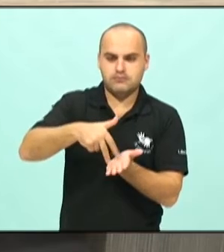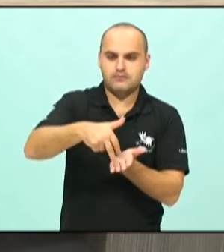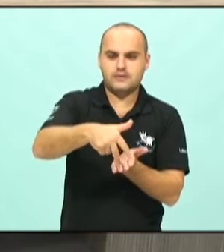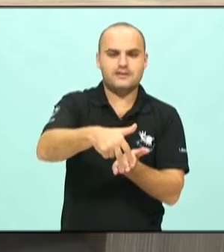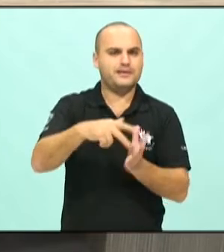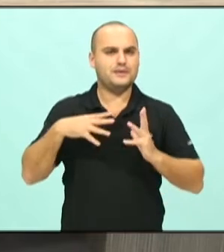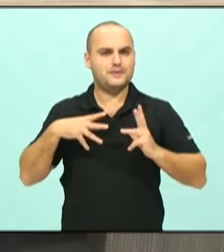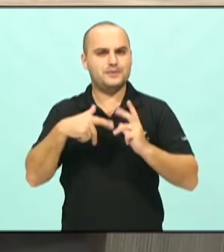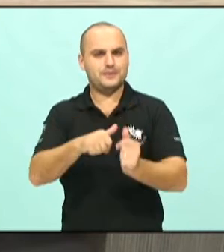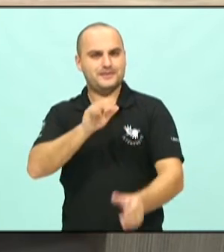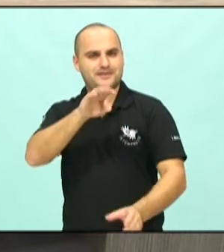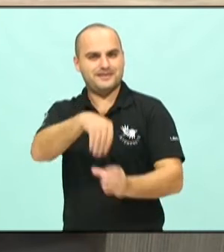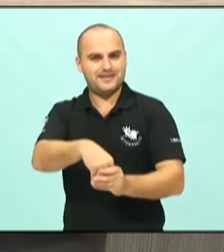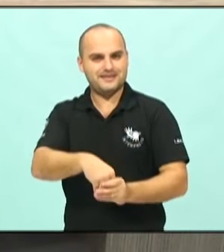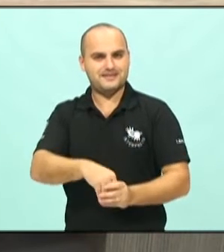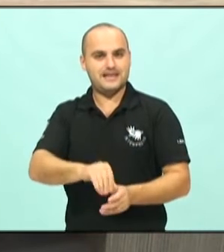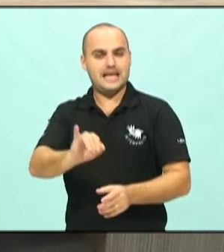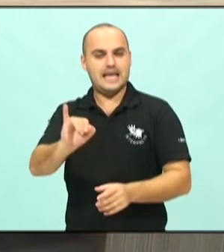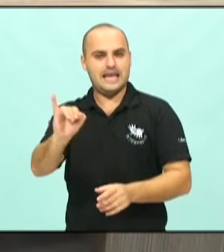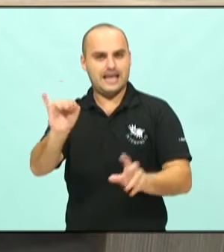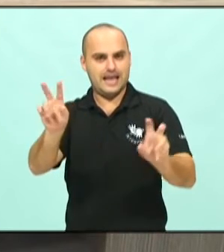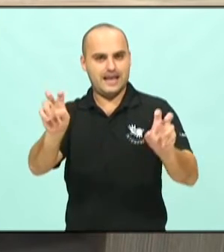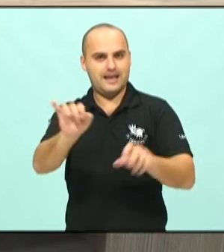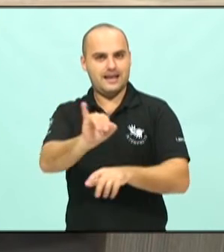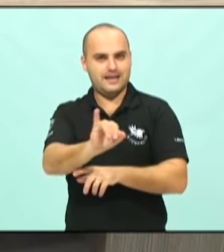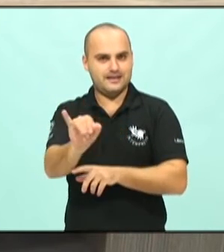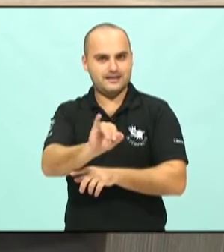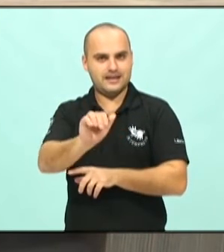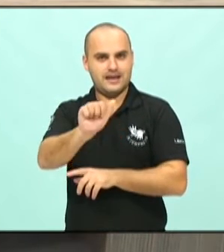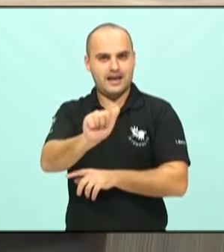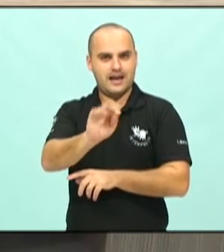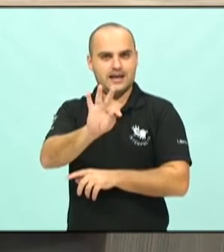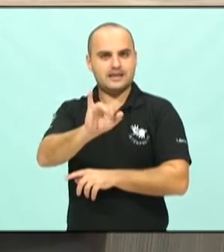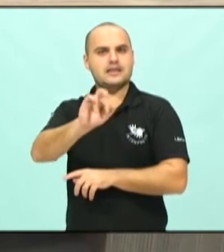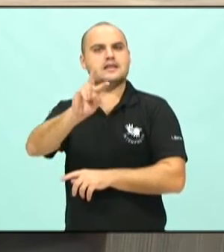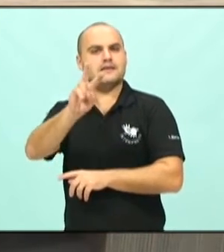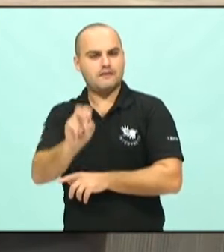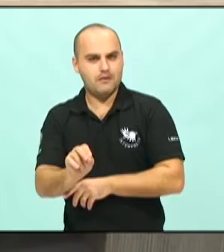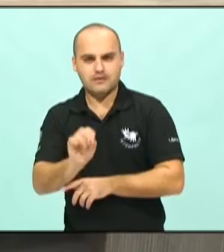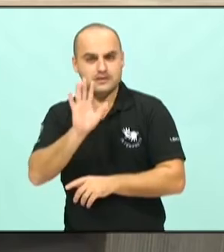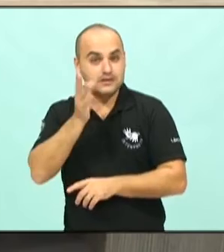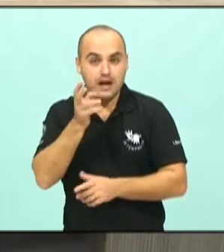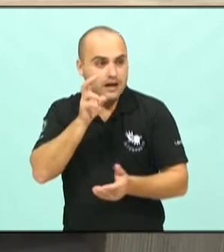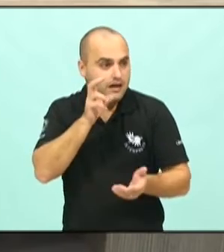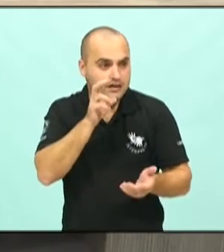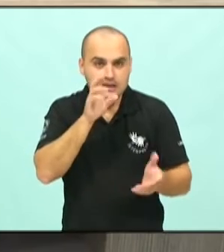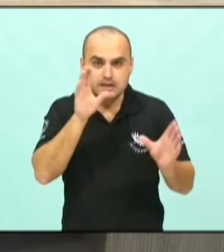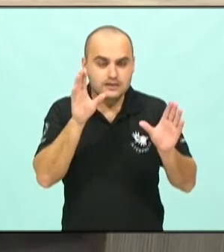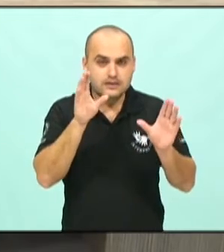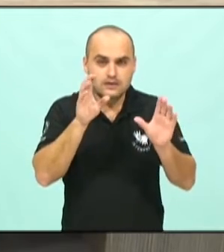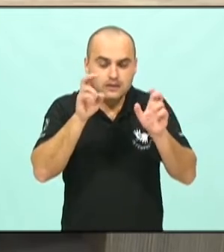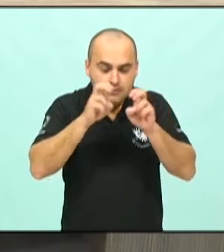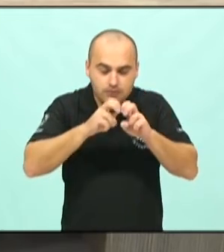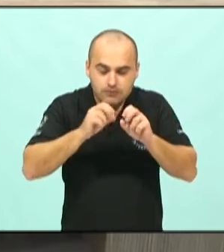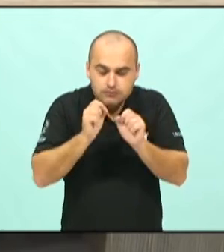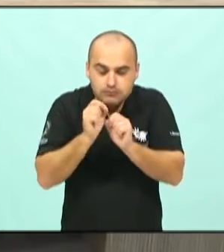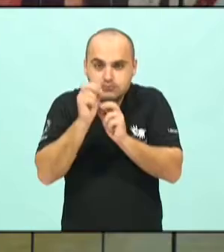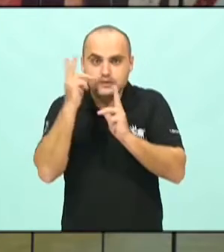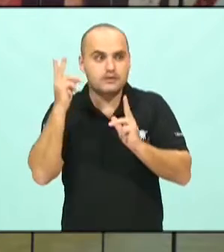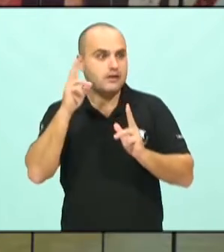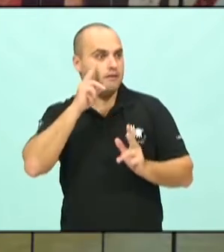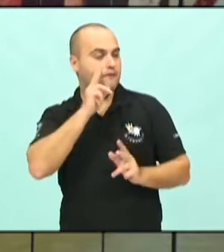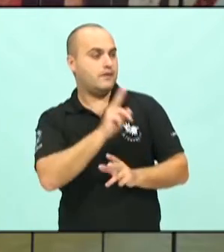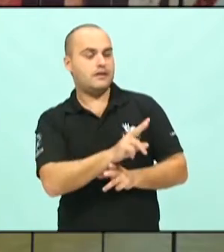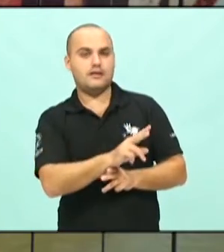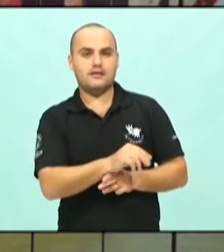A energia que essas pessoas já de manhã cedo têm é de invejar, Maurício. Então assim, ó, é um programa que o Volney Morastoni, o prefeito,